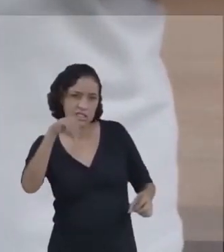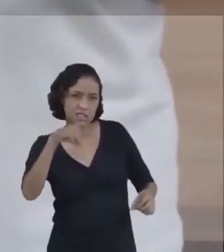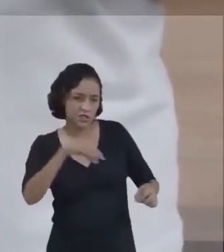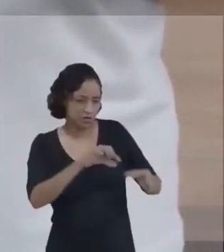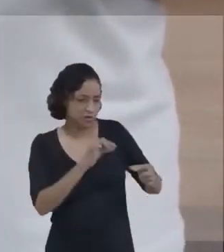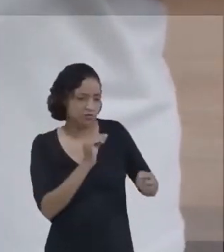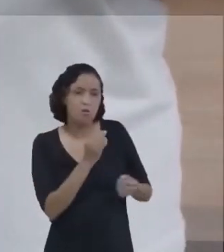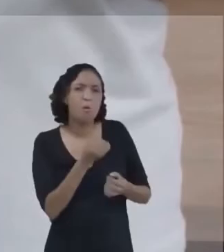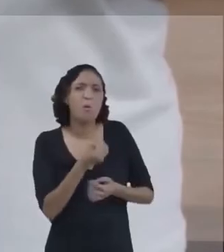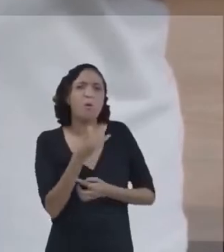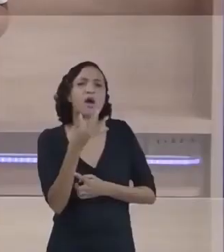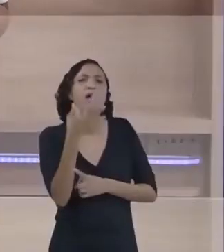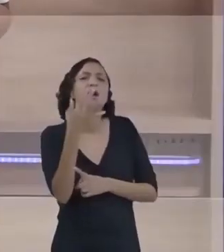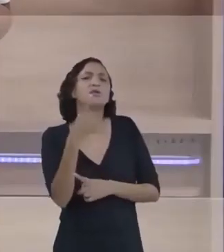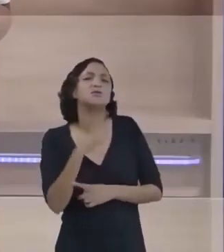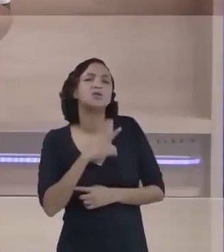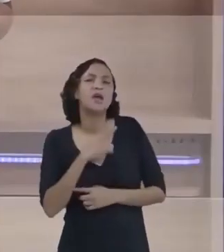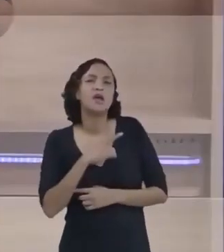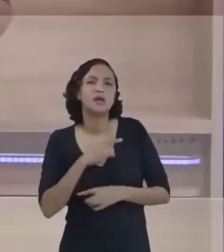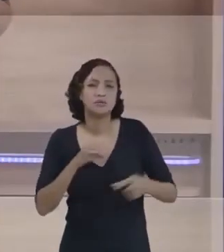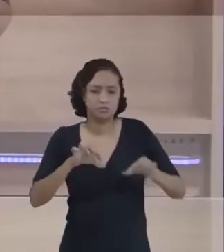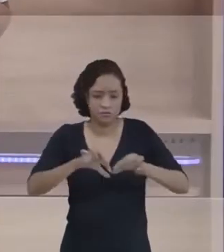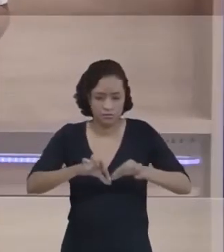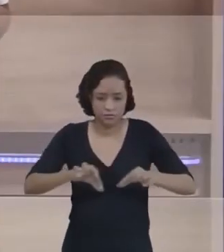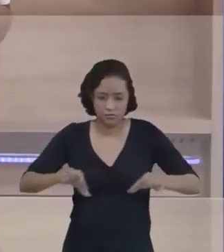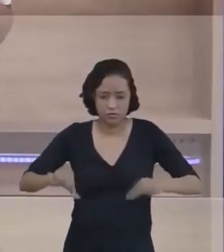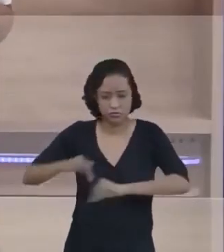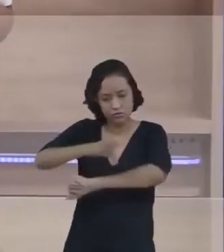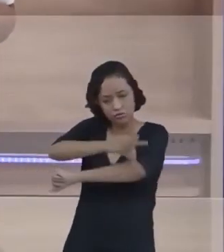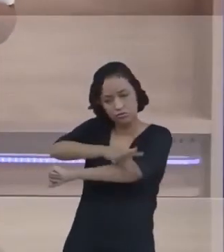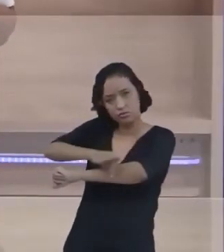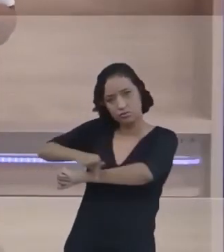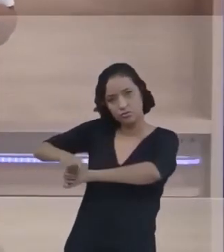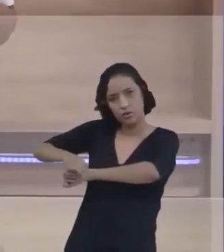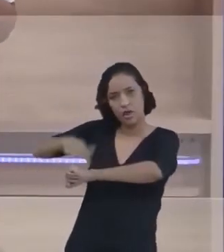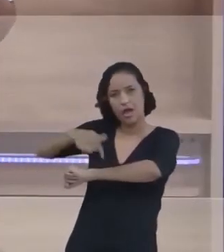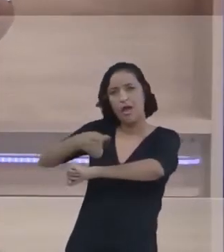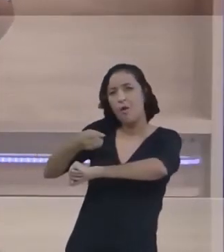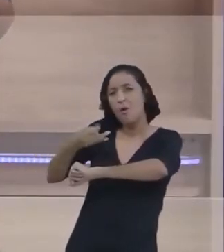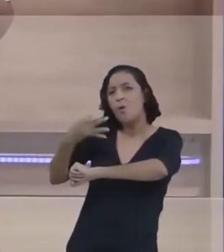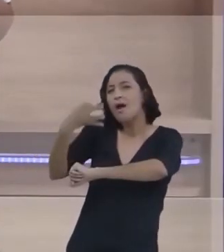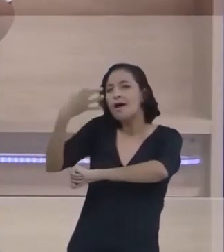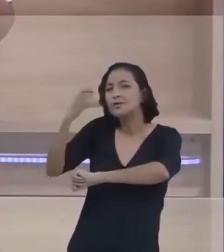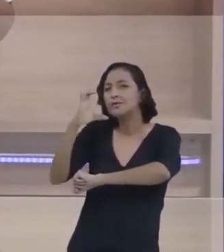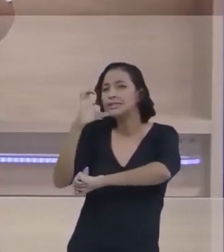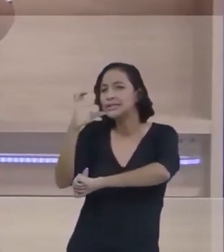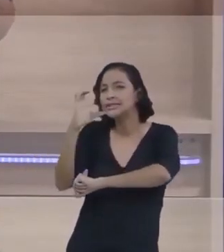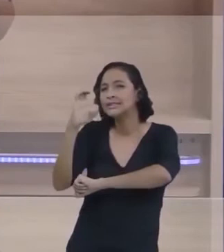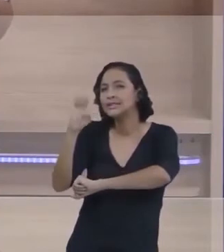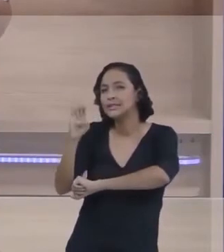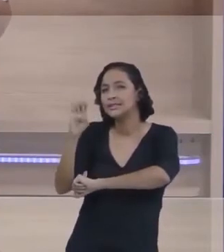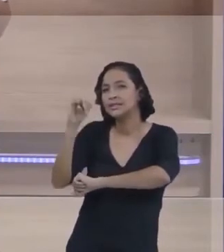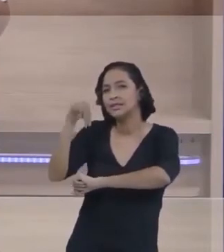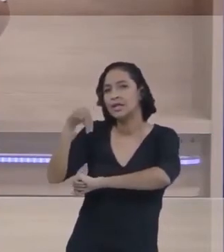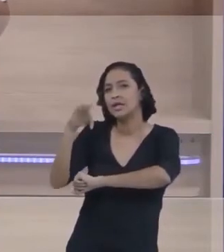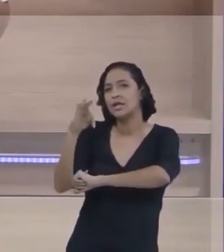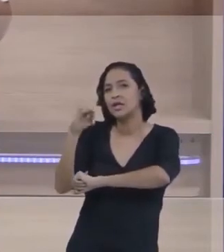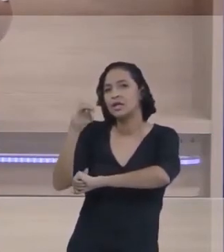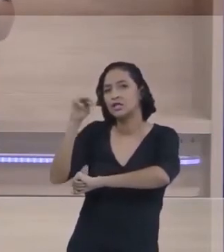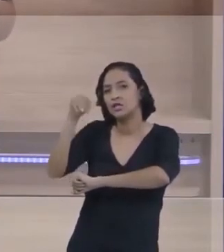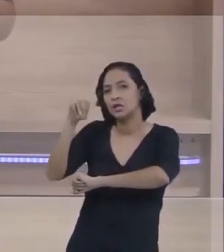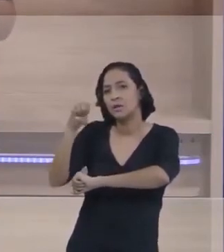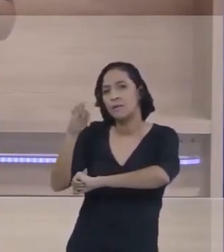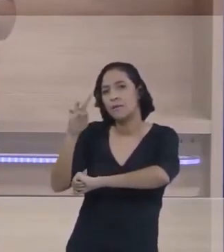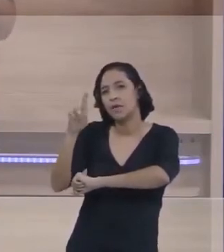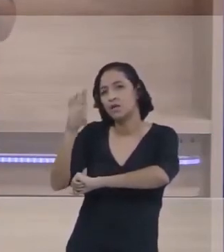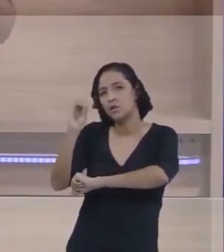1 metro? Não. Eu vou ter quantos centímetros nessa régua? 30 centímetros. Será que a professora